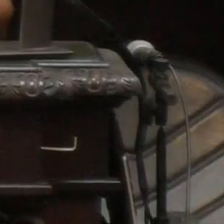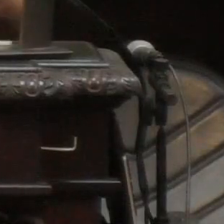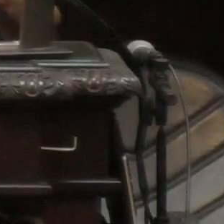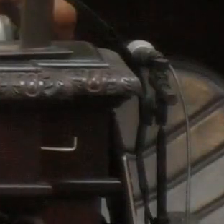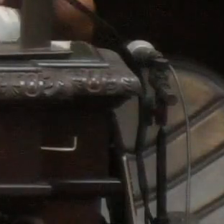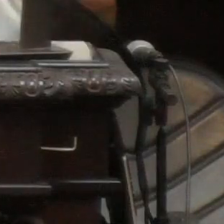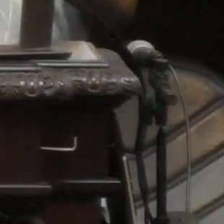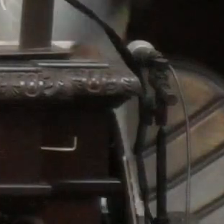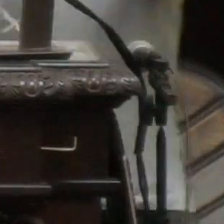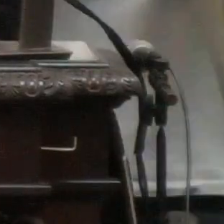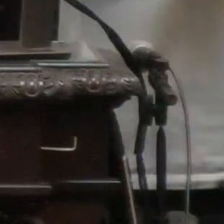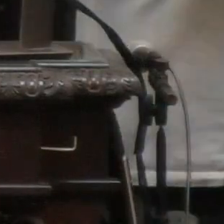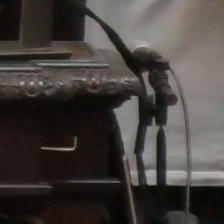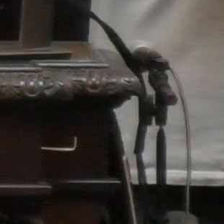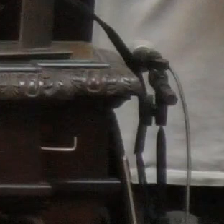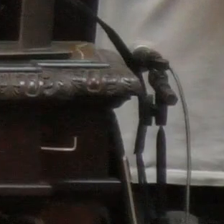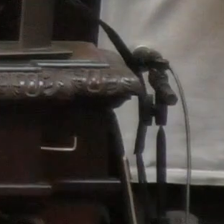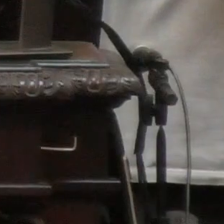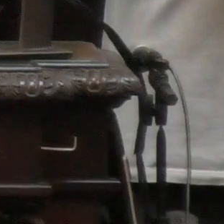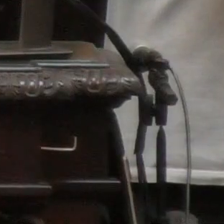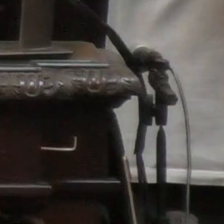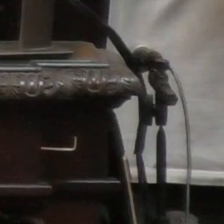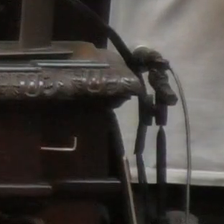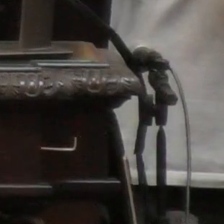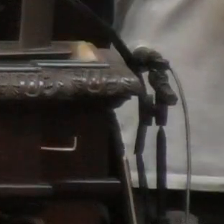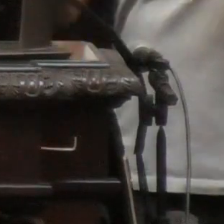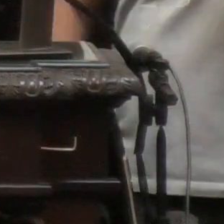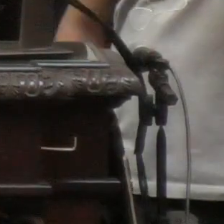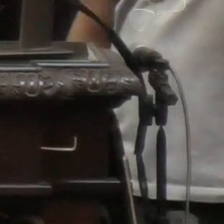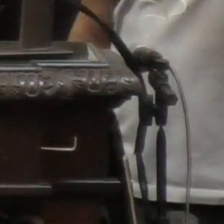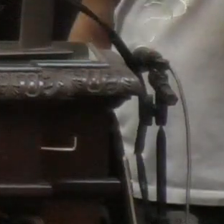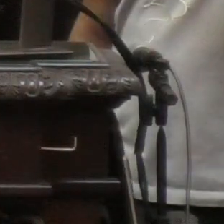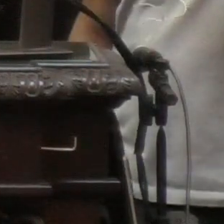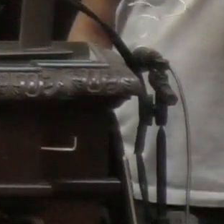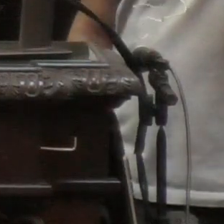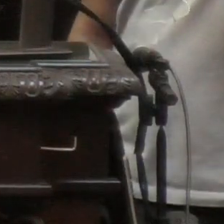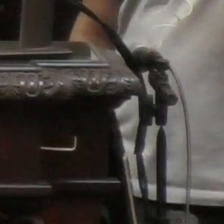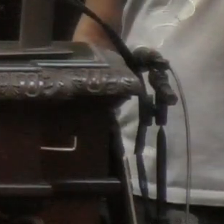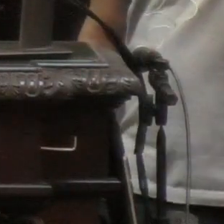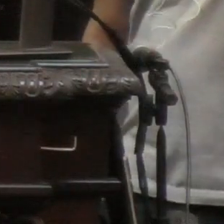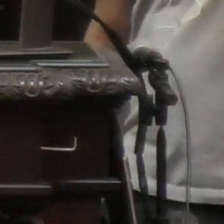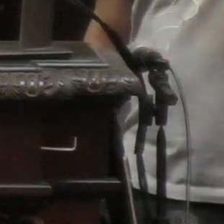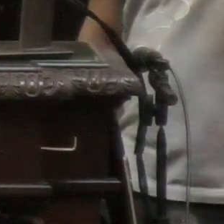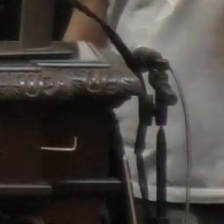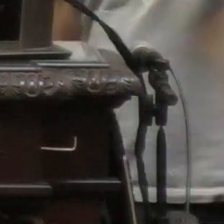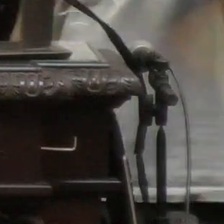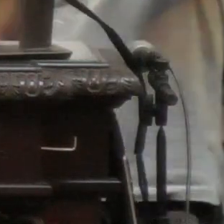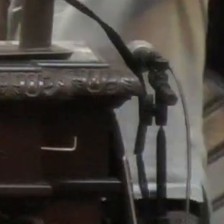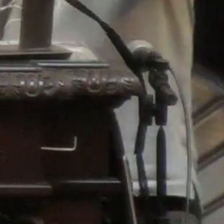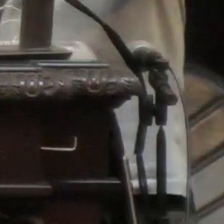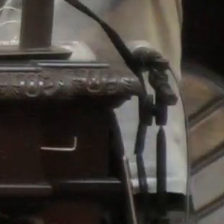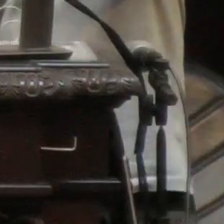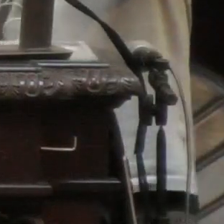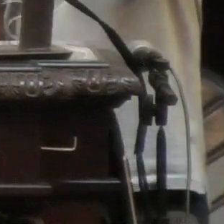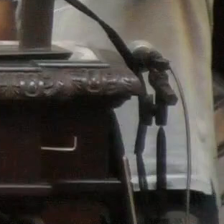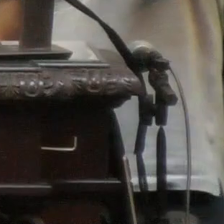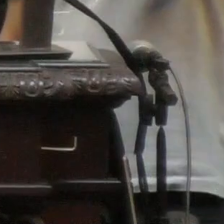Havendo número regimental sobre a proteção de Deus, declaro abertos trabalhos para a 7ª reunião extraordinária remota de